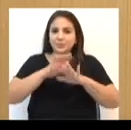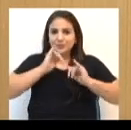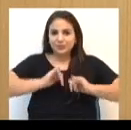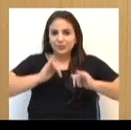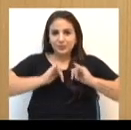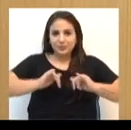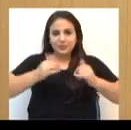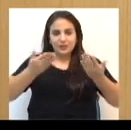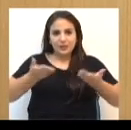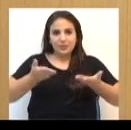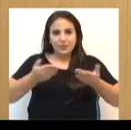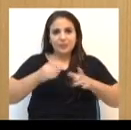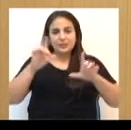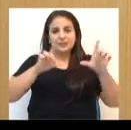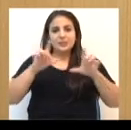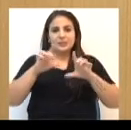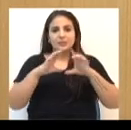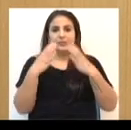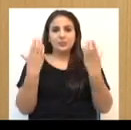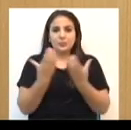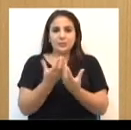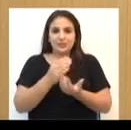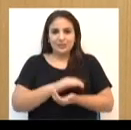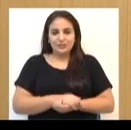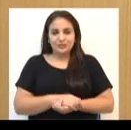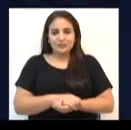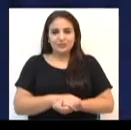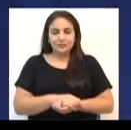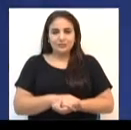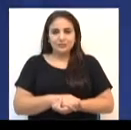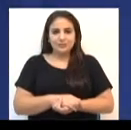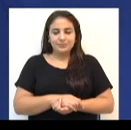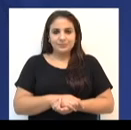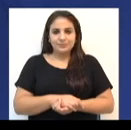outras informações agora no canal da comunidade.